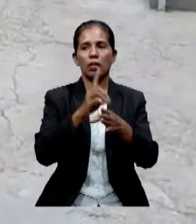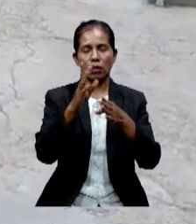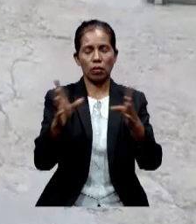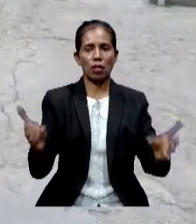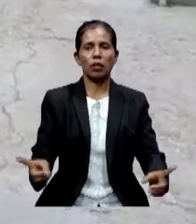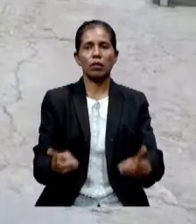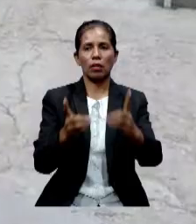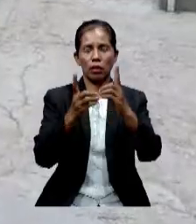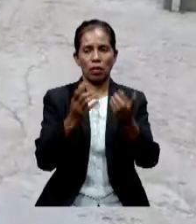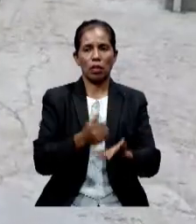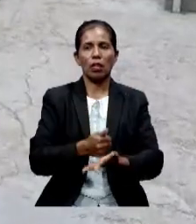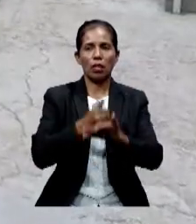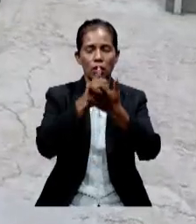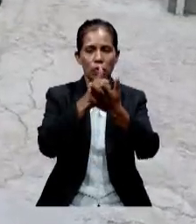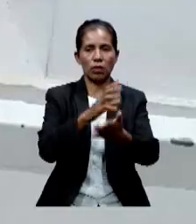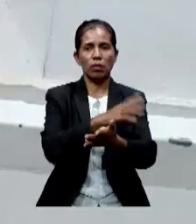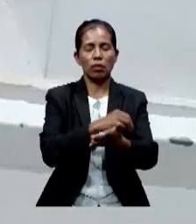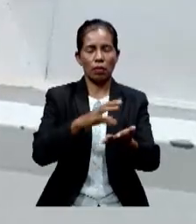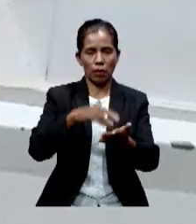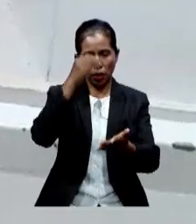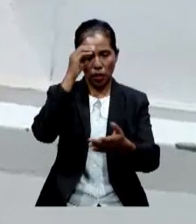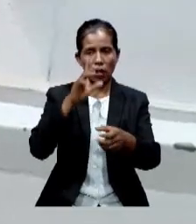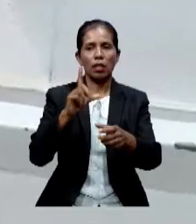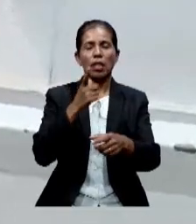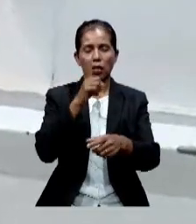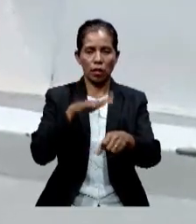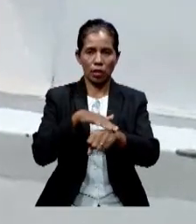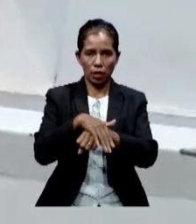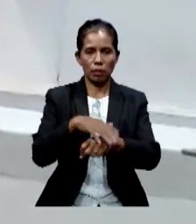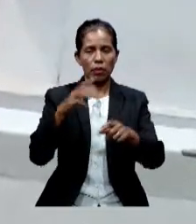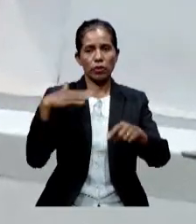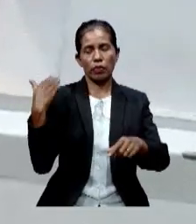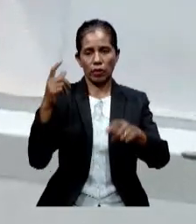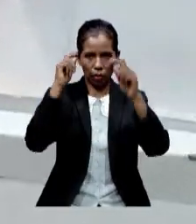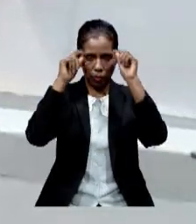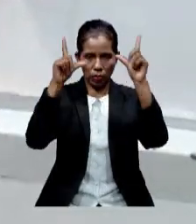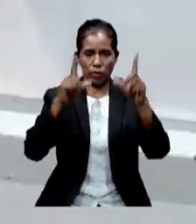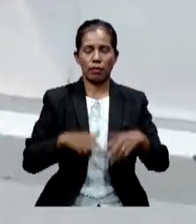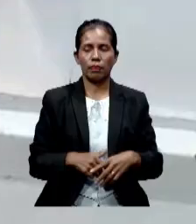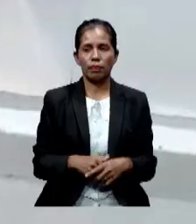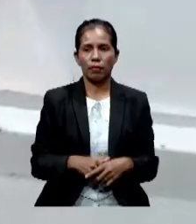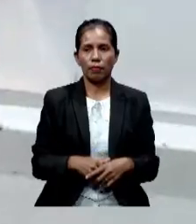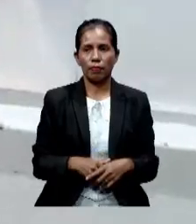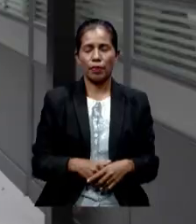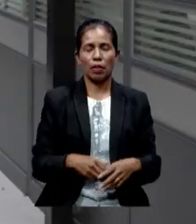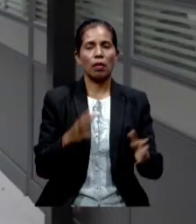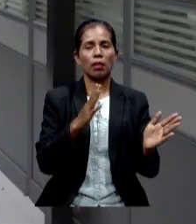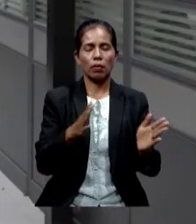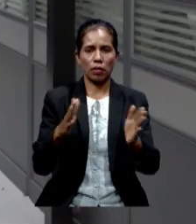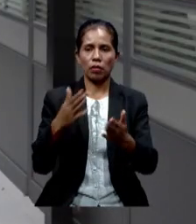soro, onde facilita curso de inglês para jovem timor-leste. Progresso do serviço será, depois desafio será